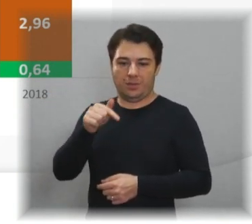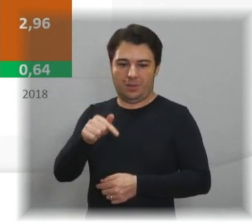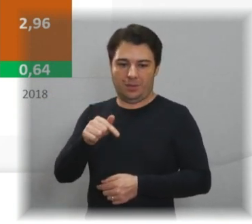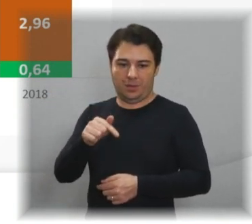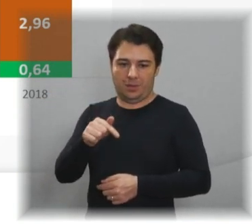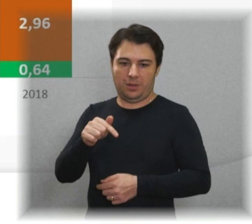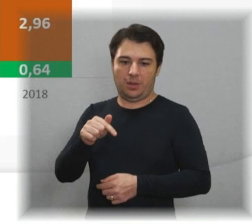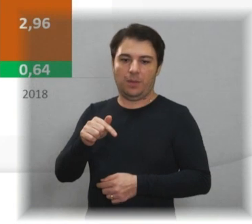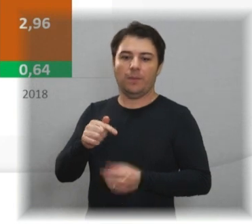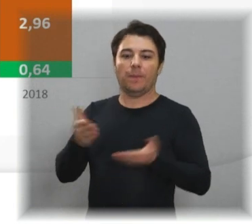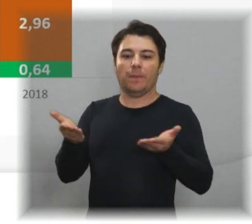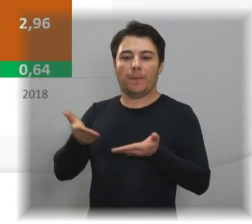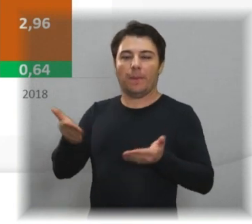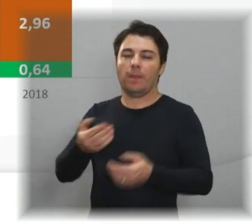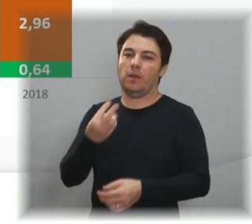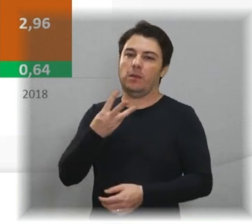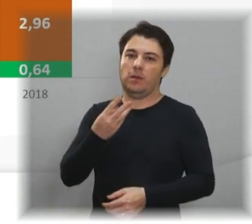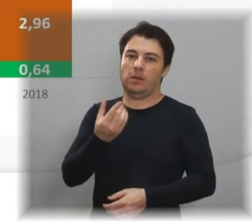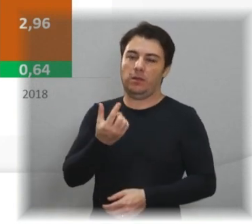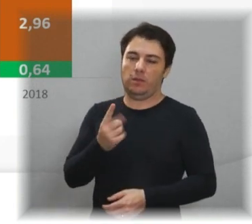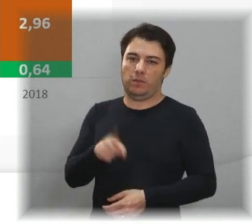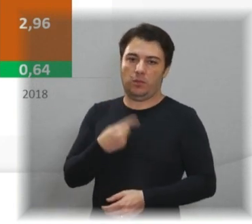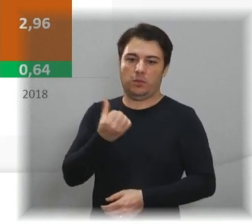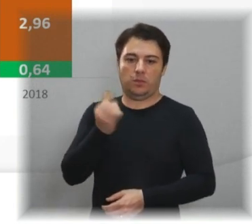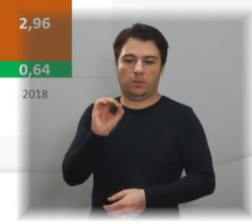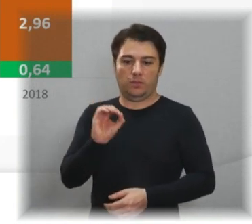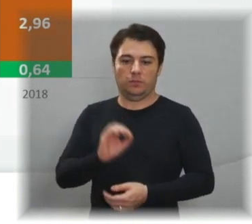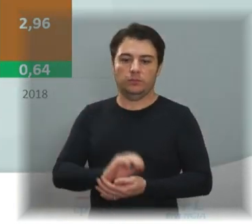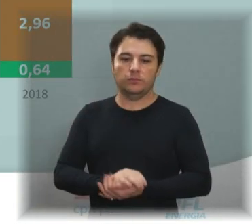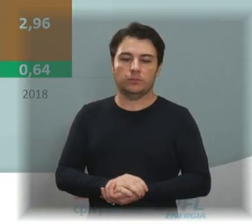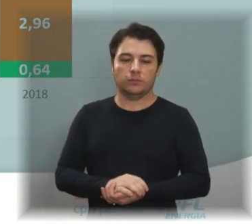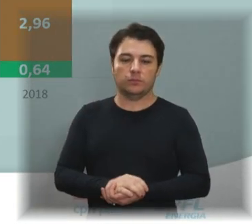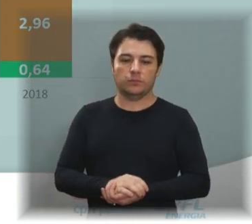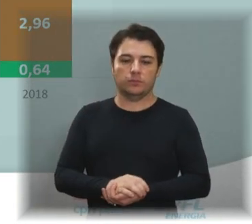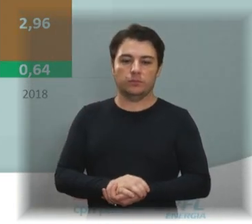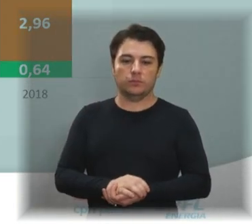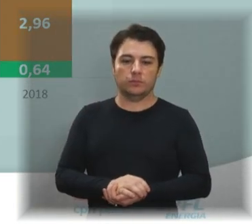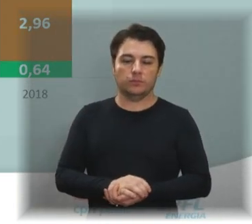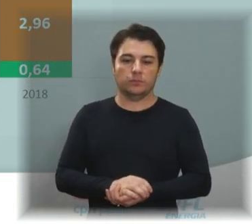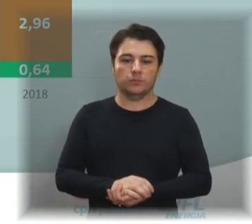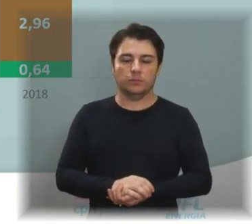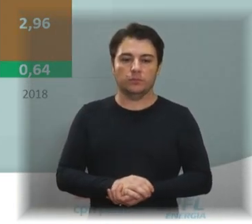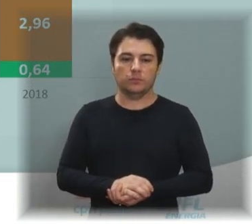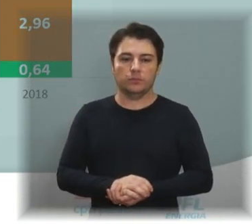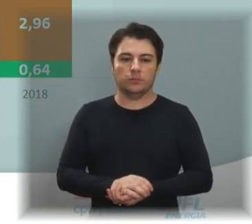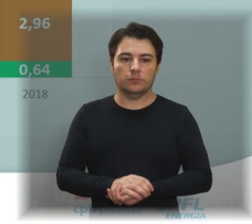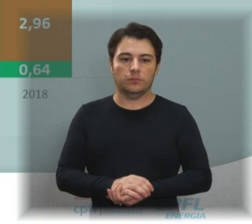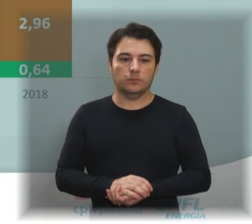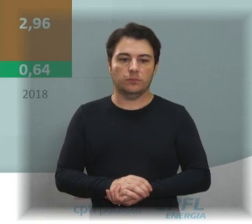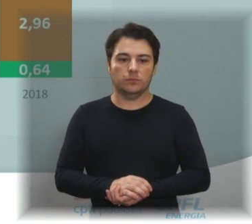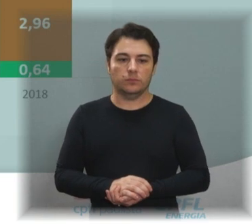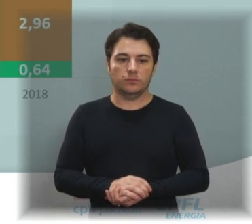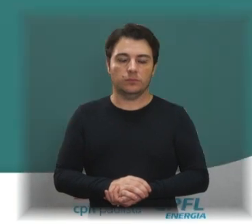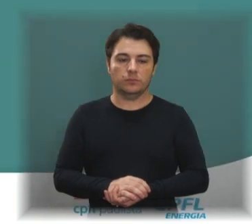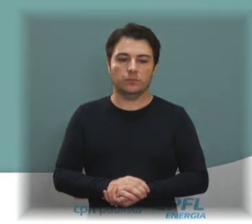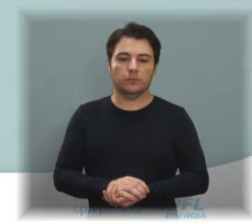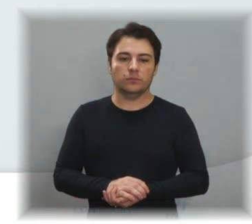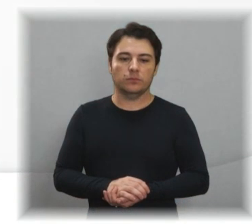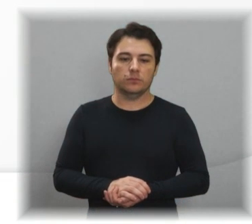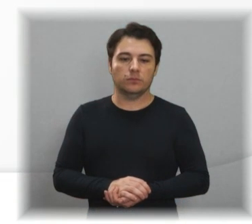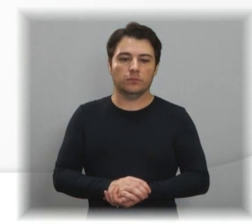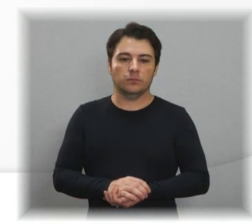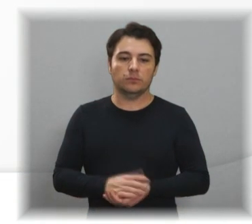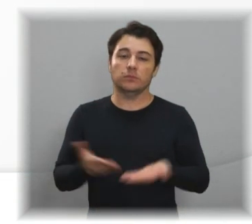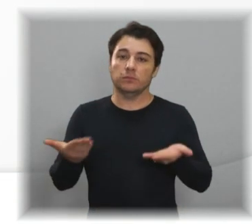2018 uma redução de 23 por cento tá bom pode passar agora os investimentos na